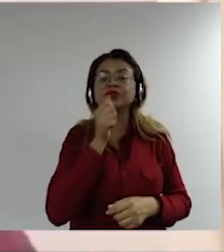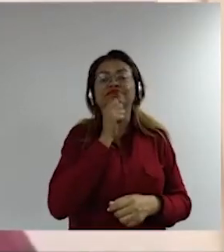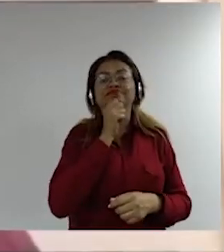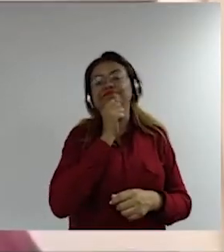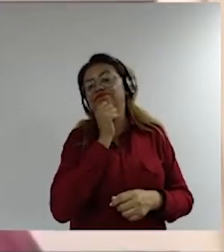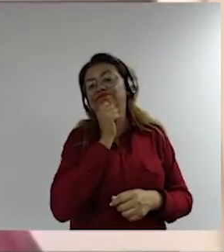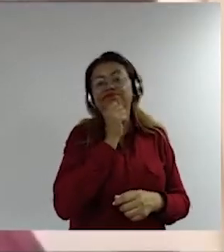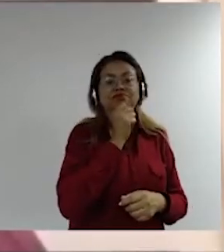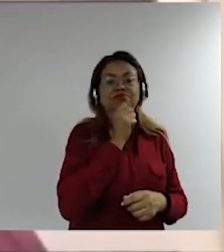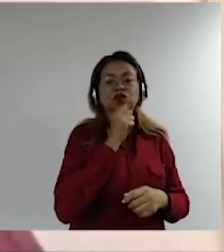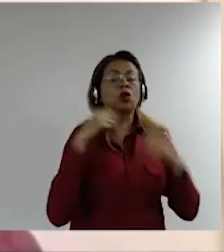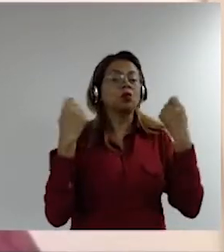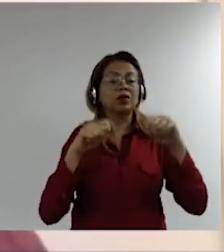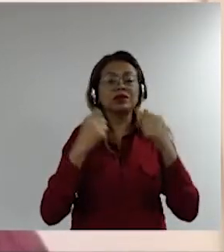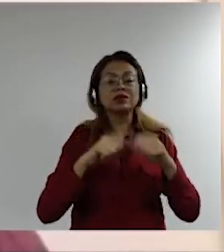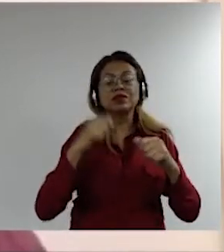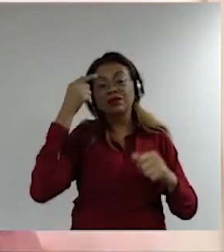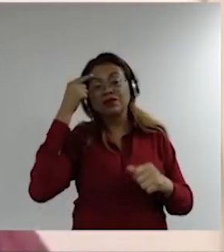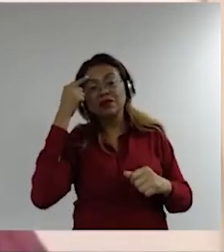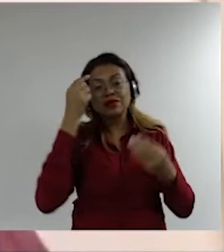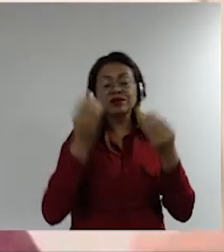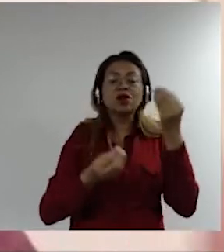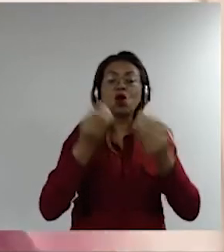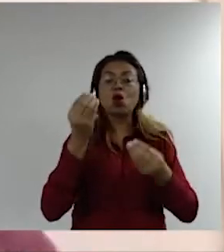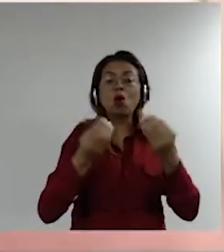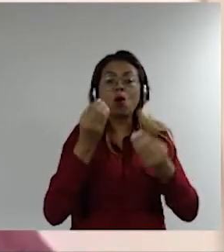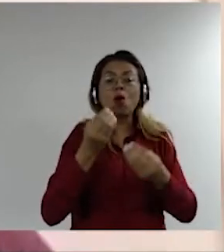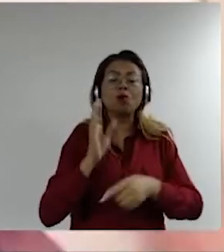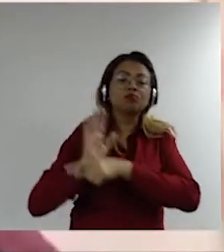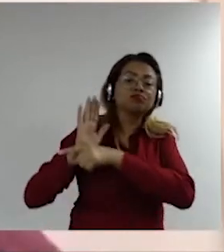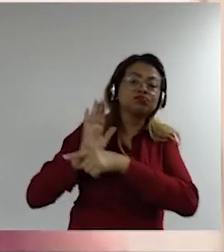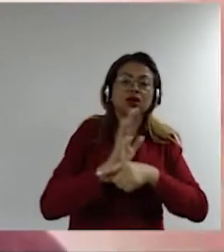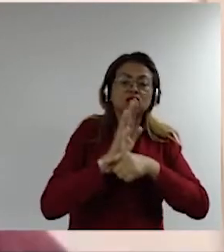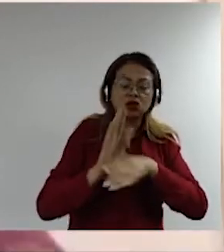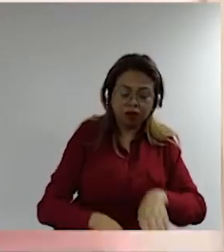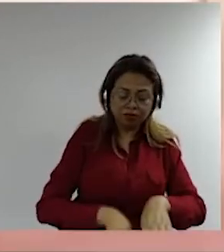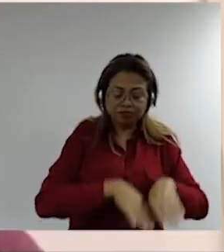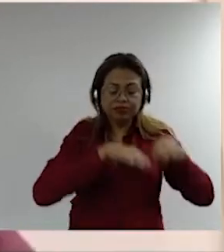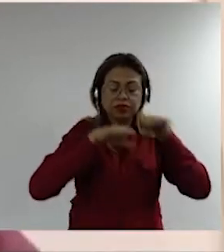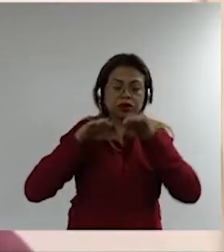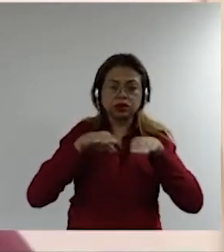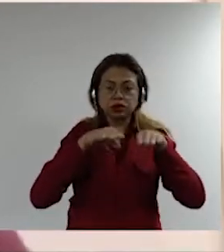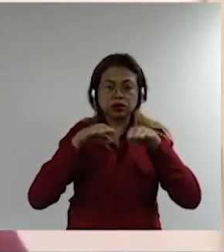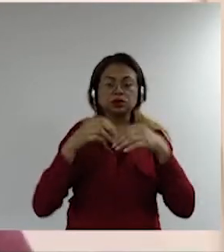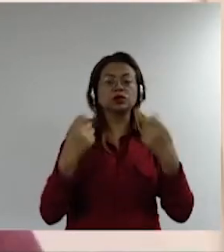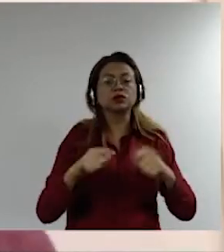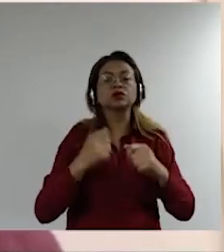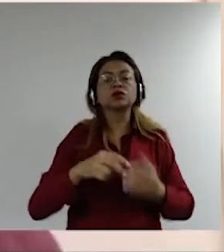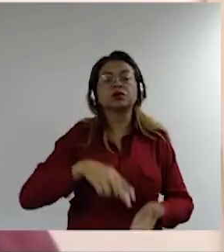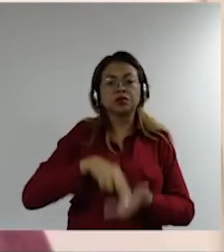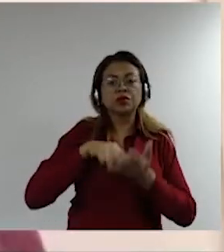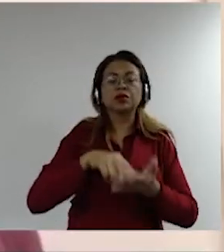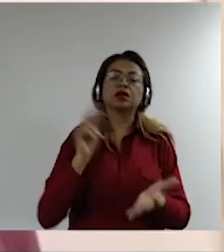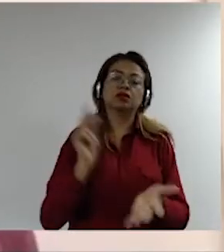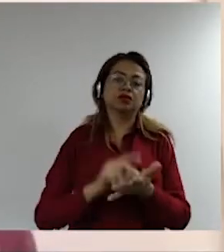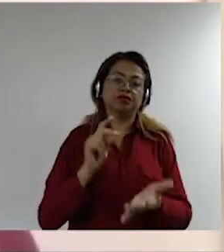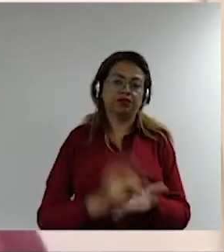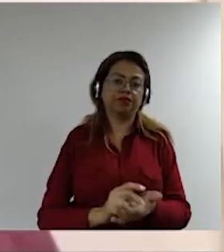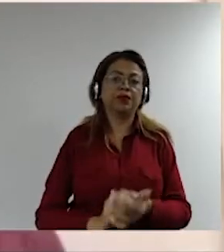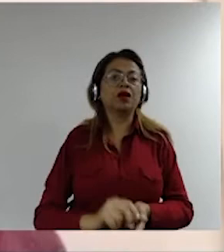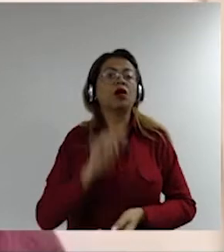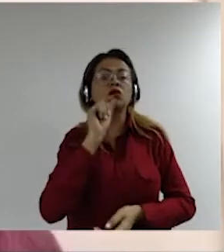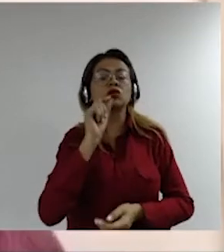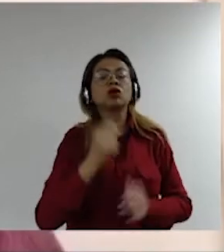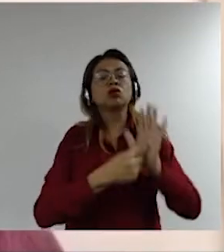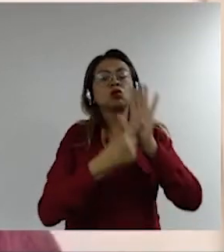nível de desigualdade. Tipicamente, os países não mudam. A longo prazo voltam ao que era, e assim permanece. O que a